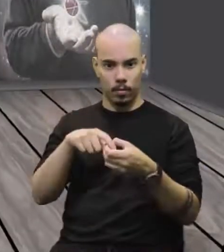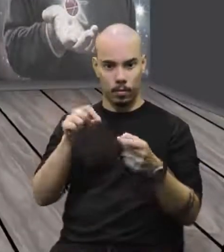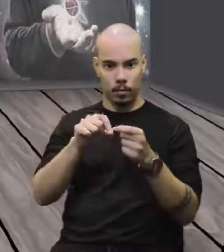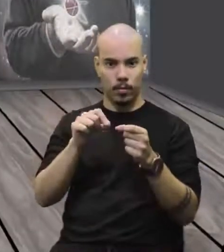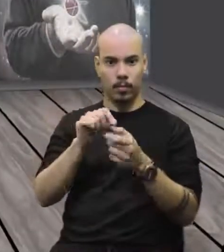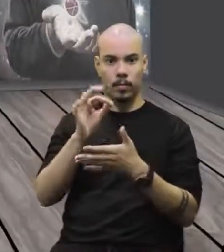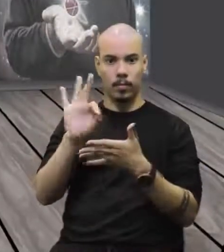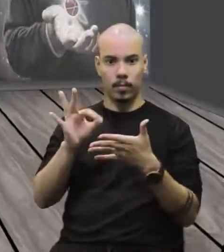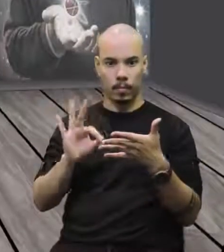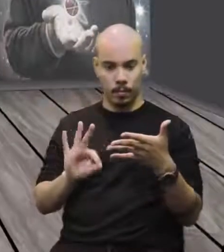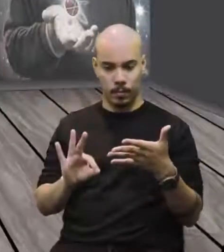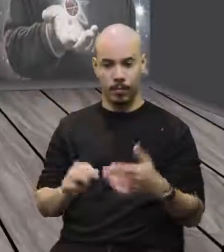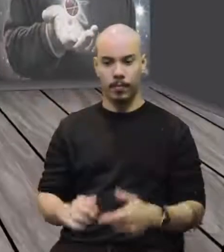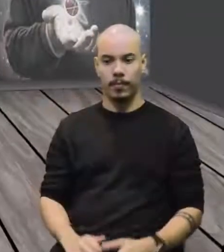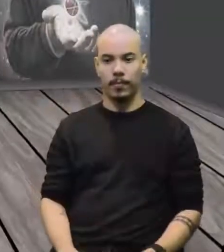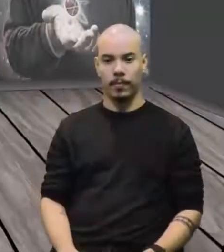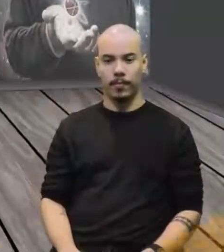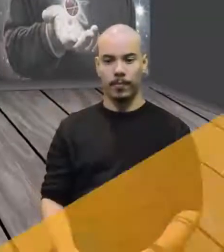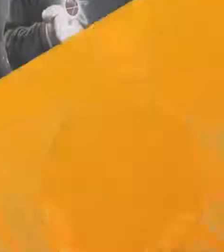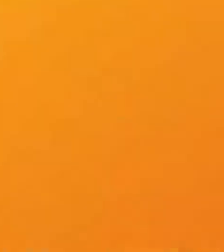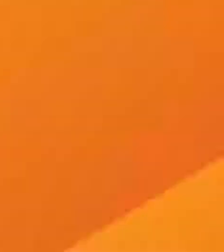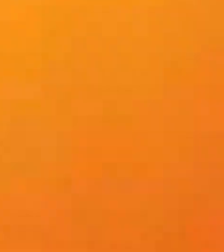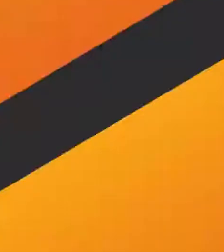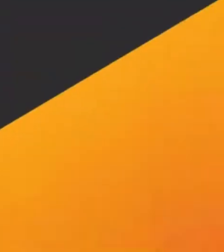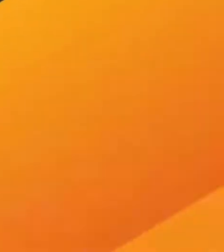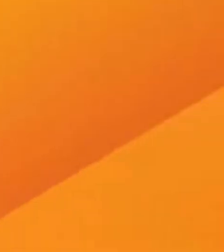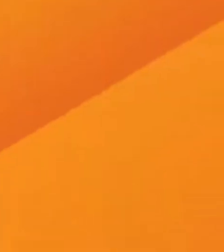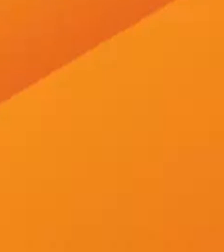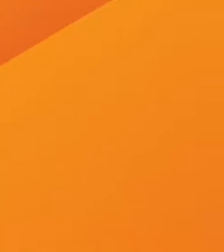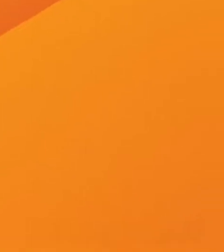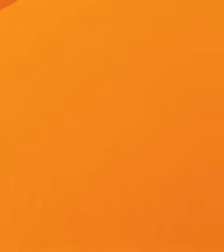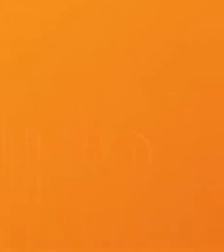as correções. Vamos lá então.